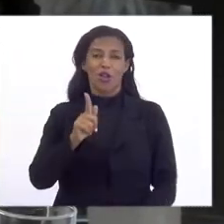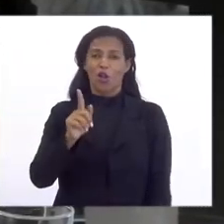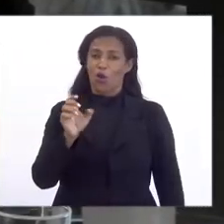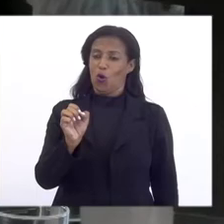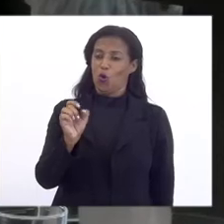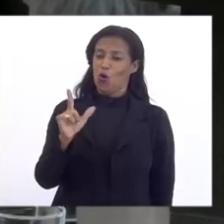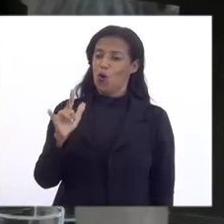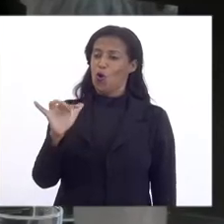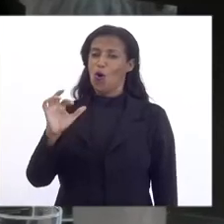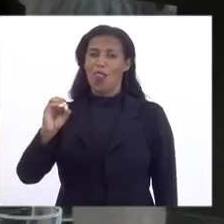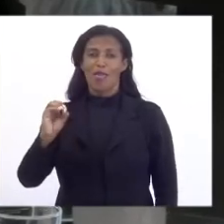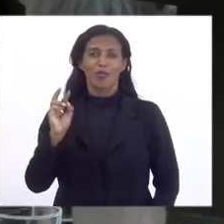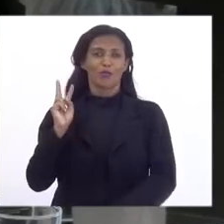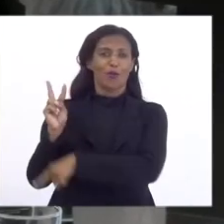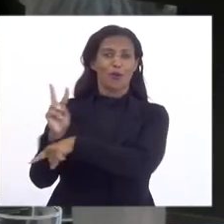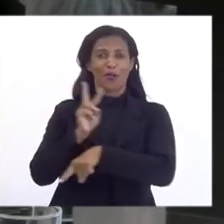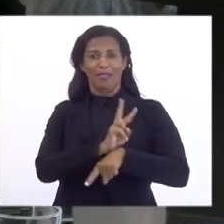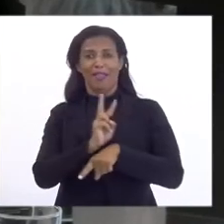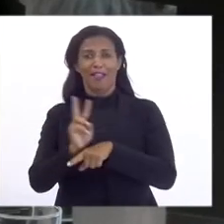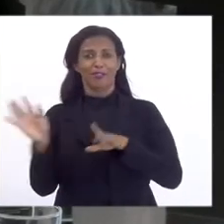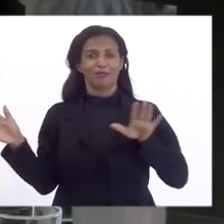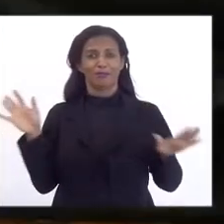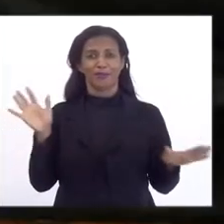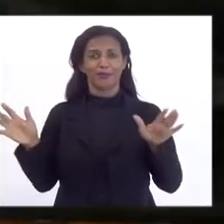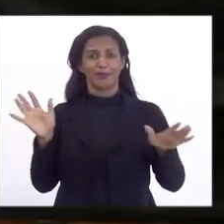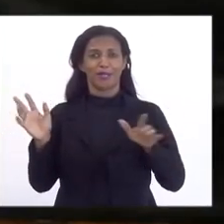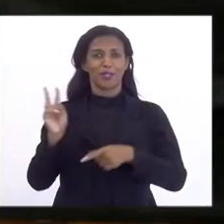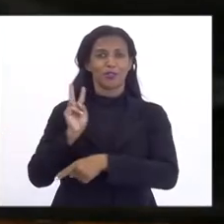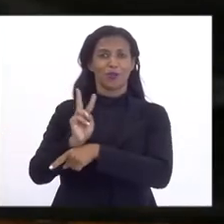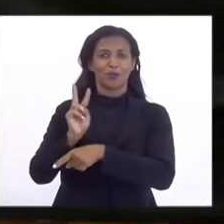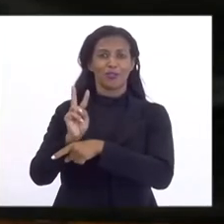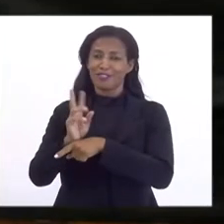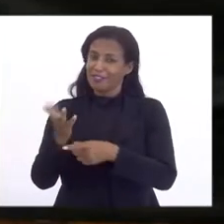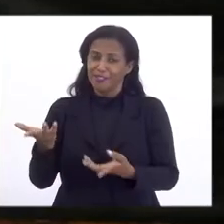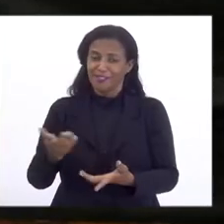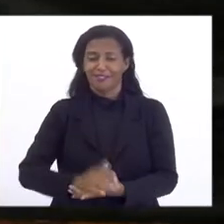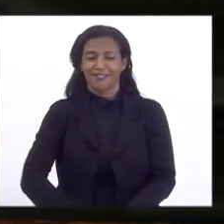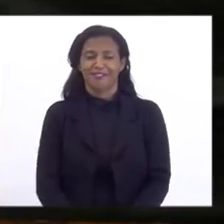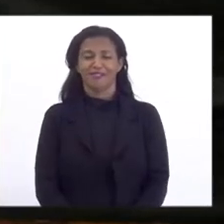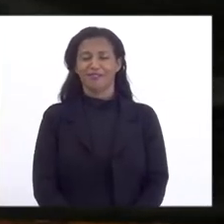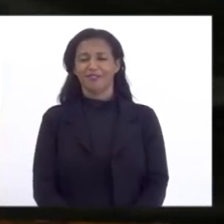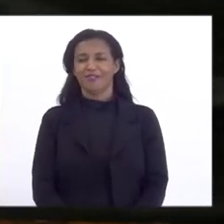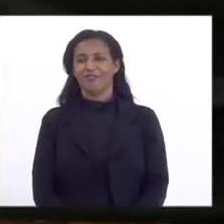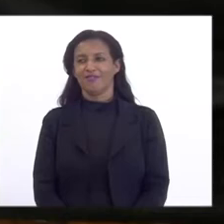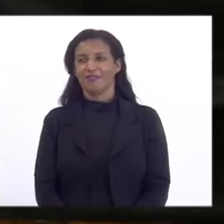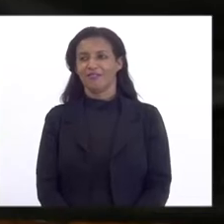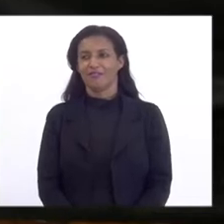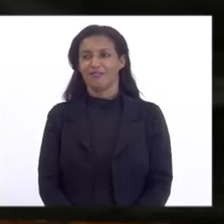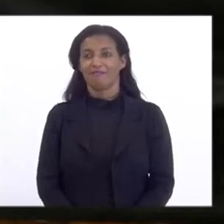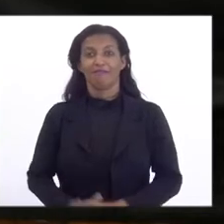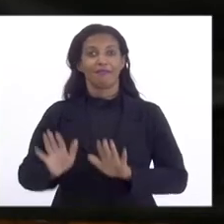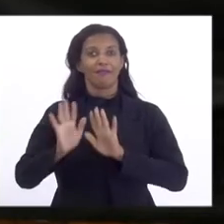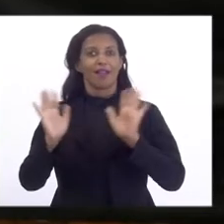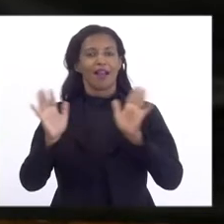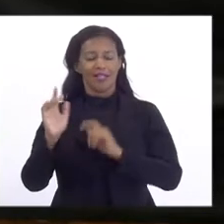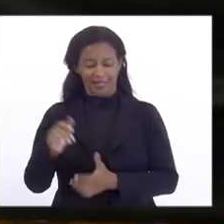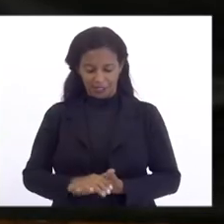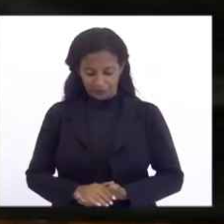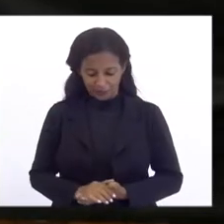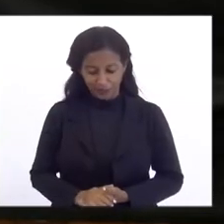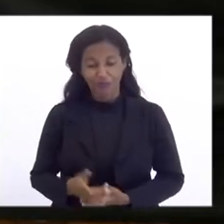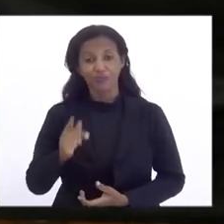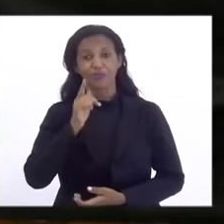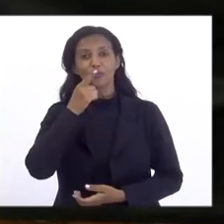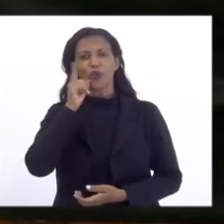não deixar a bola entrar. Nosso objetivo é proteger a baliza. É isso aí. Aliás, ontem, já que